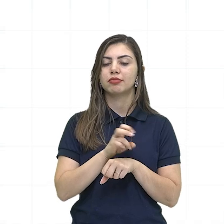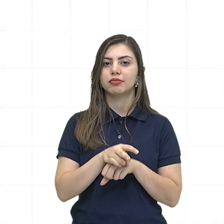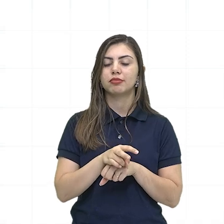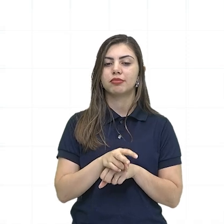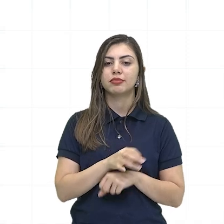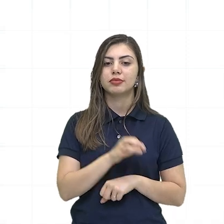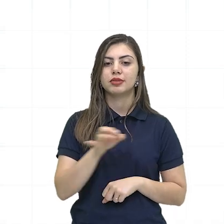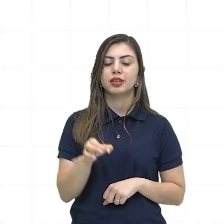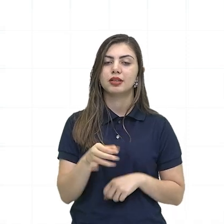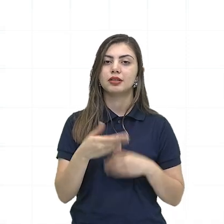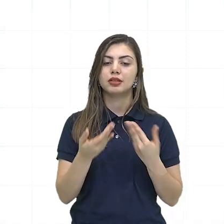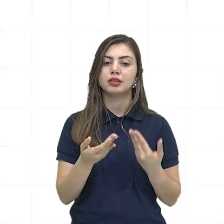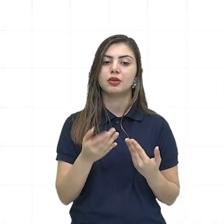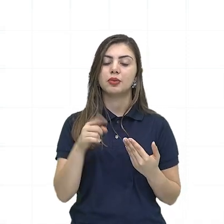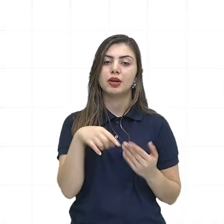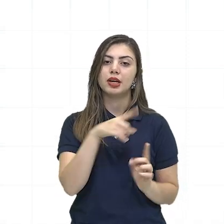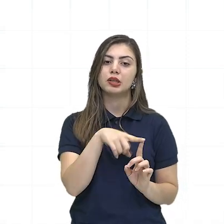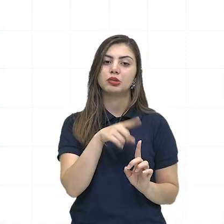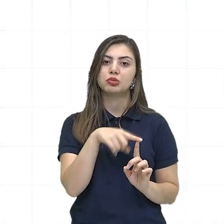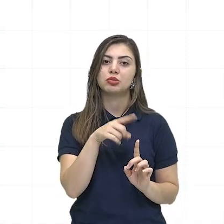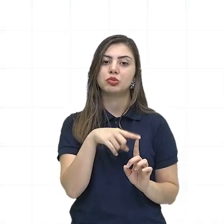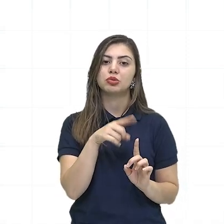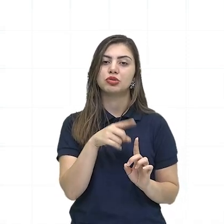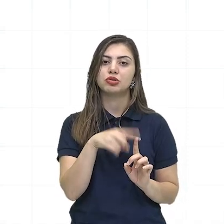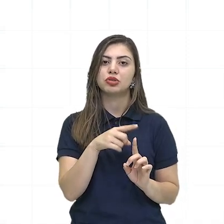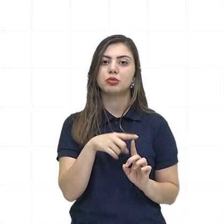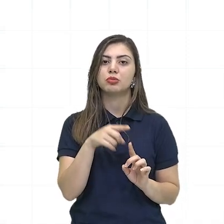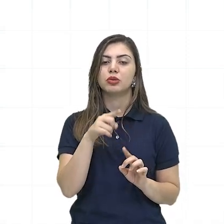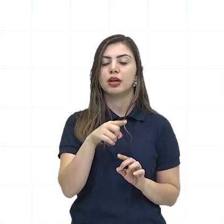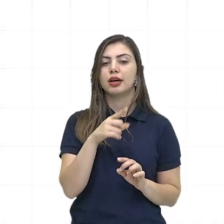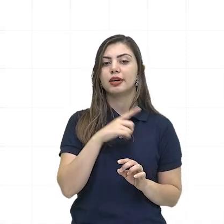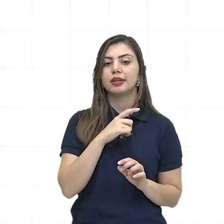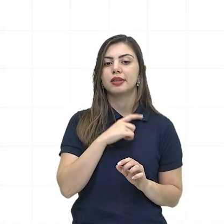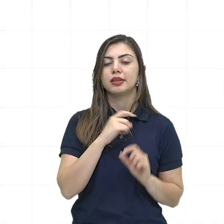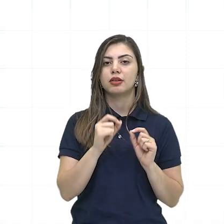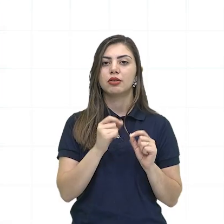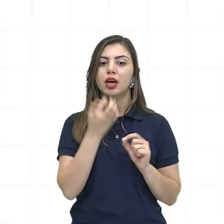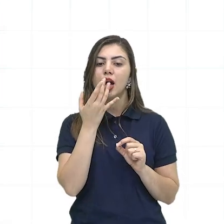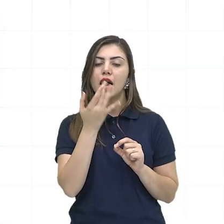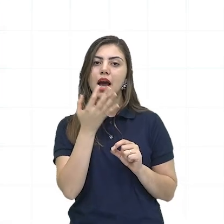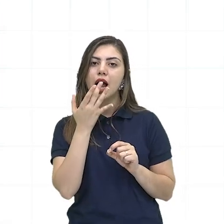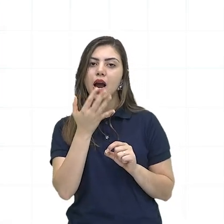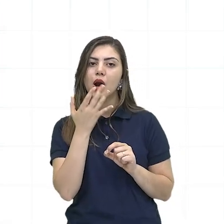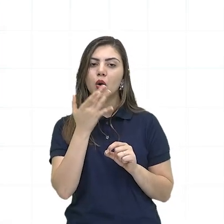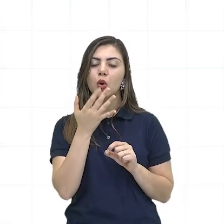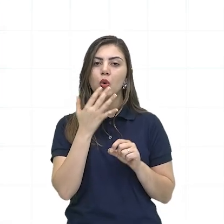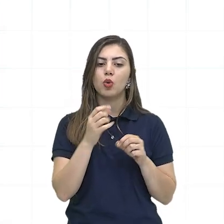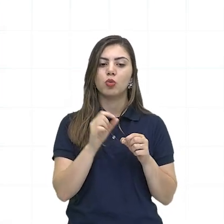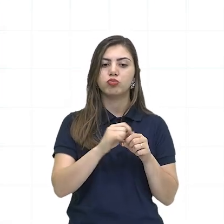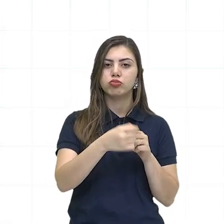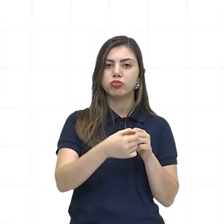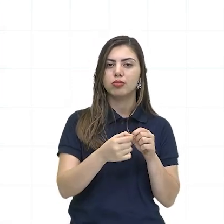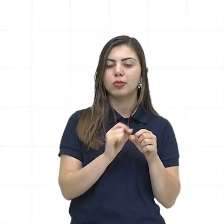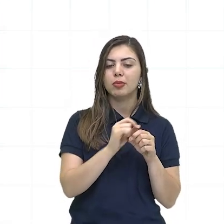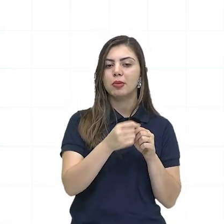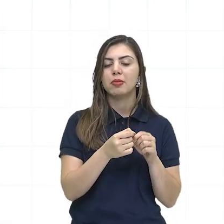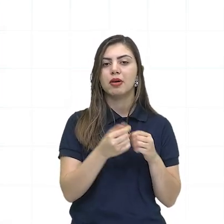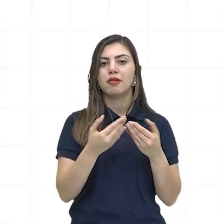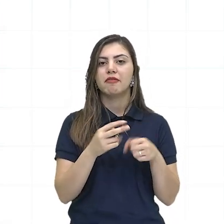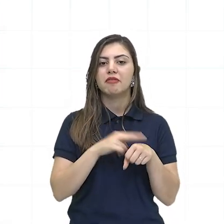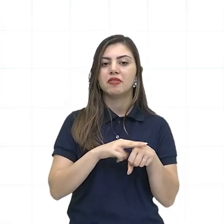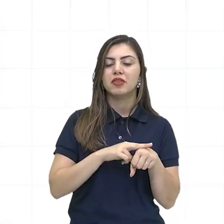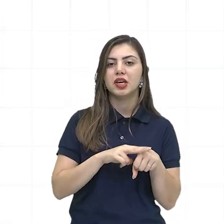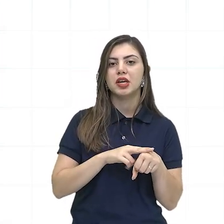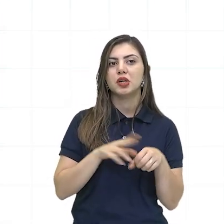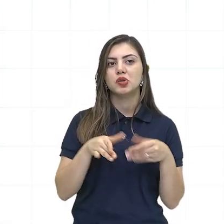aí principalmente à natureza da uva, né, da cor da uva, né, o verde ou a cor da